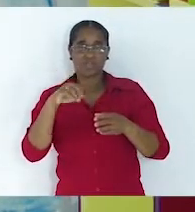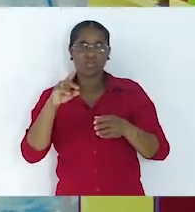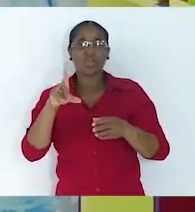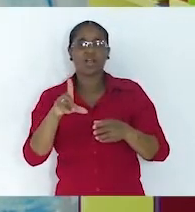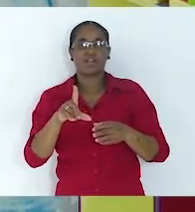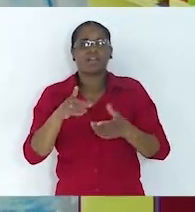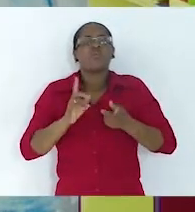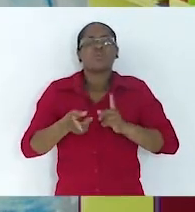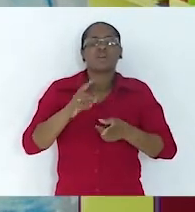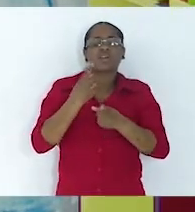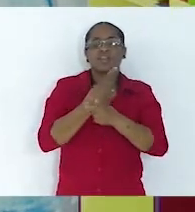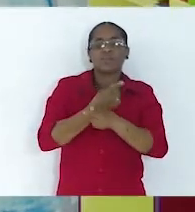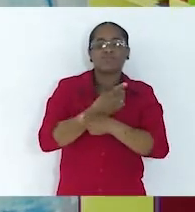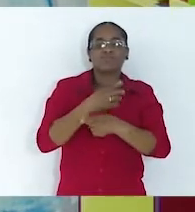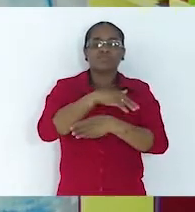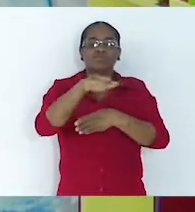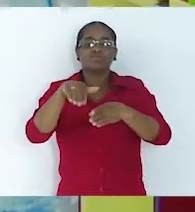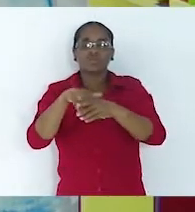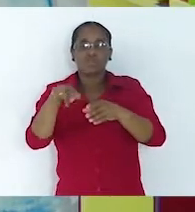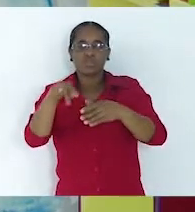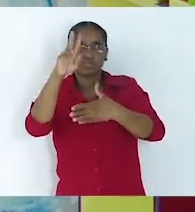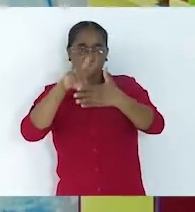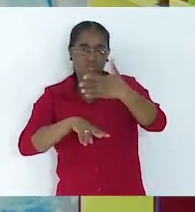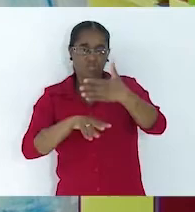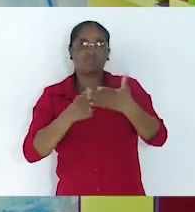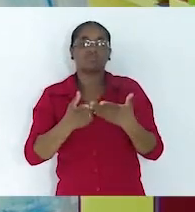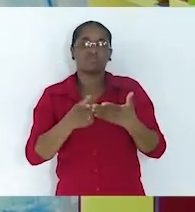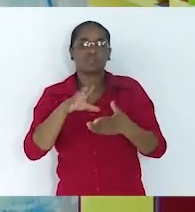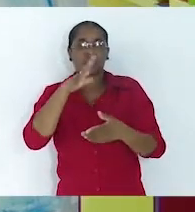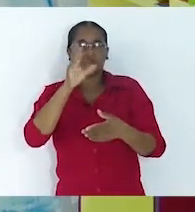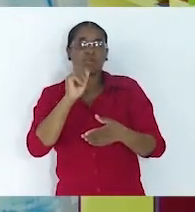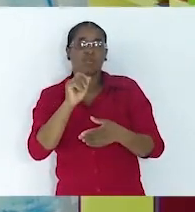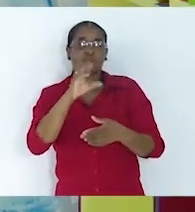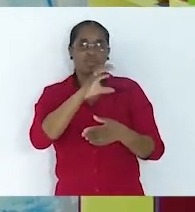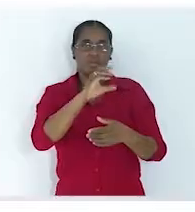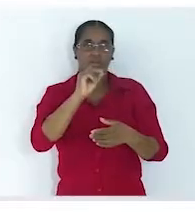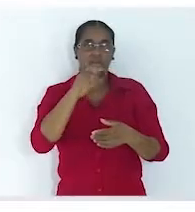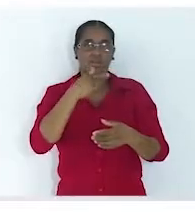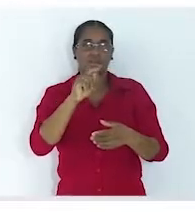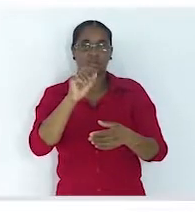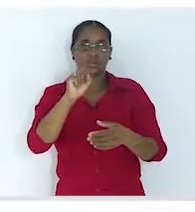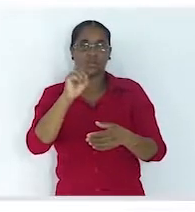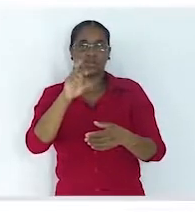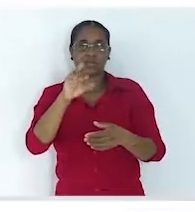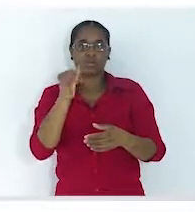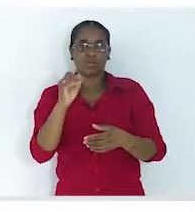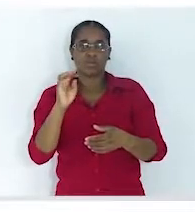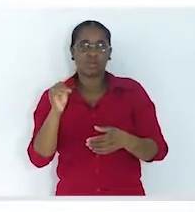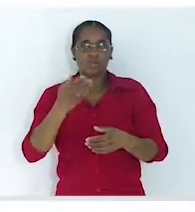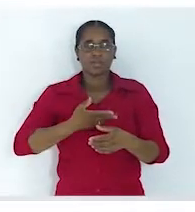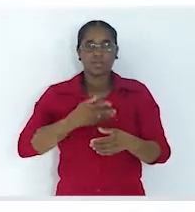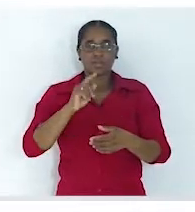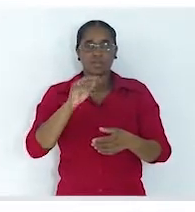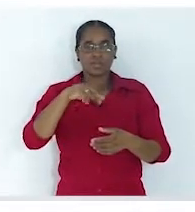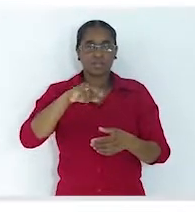elementos que fazem parte de um texto? Que nós chamamos categorias da narrativa. Um escritor,